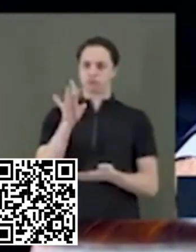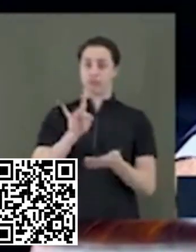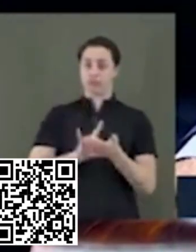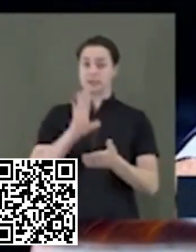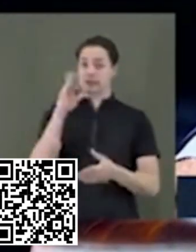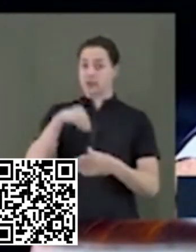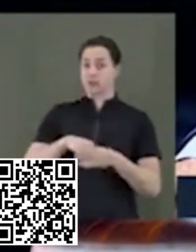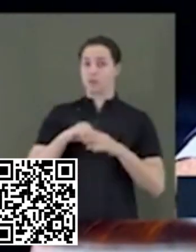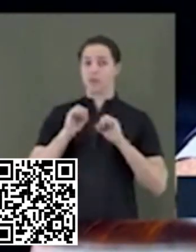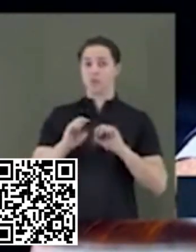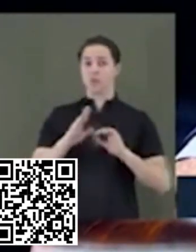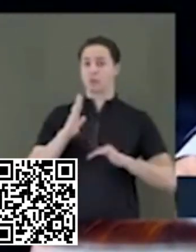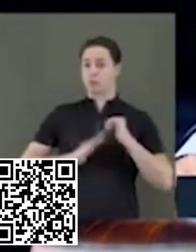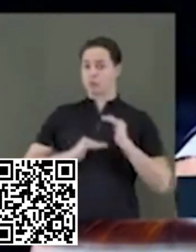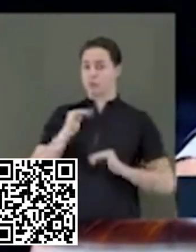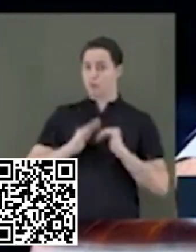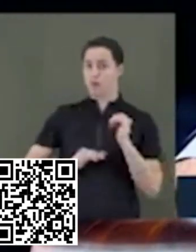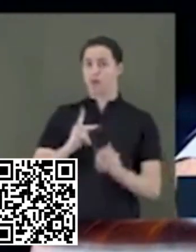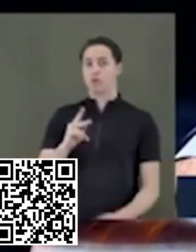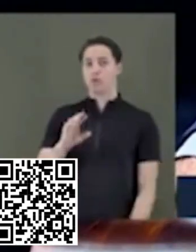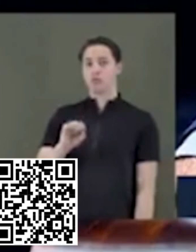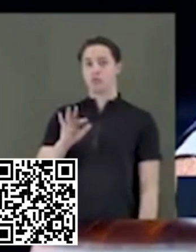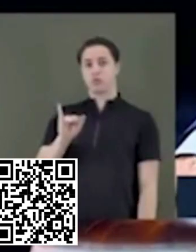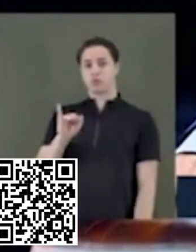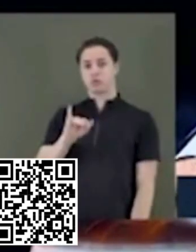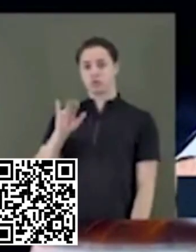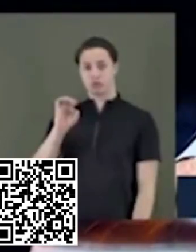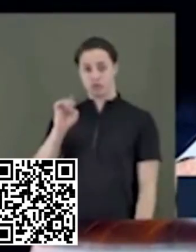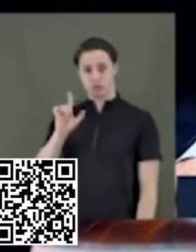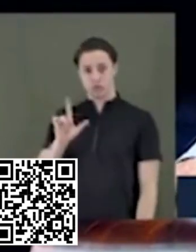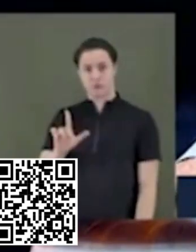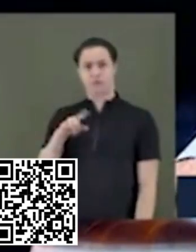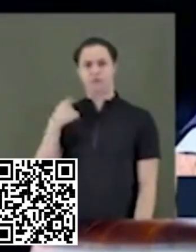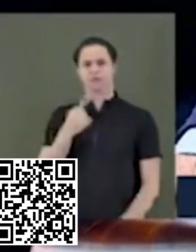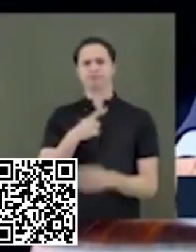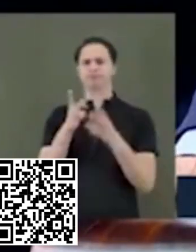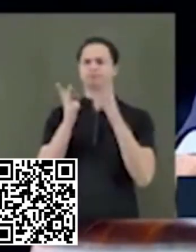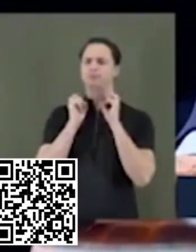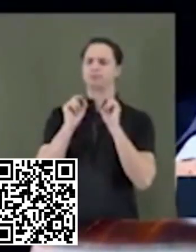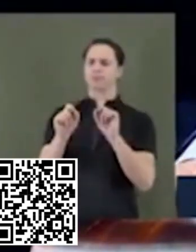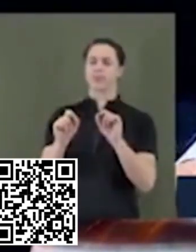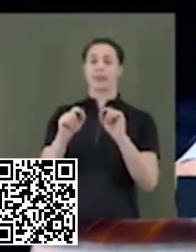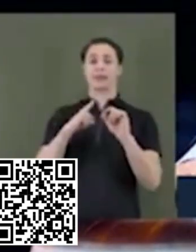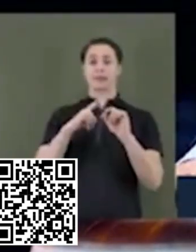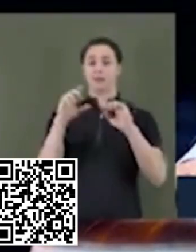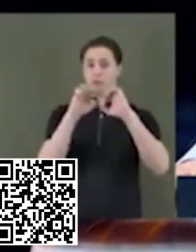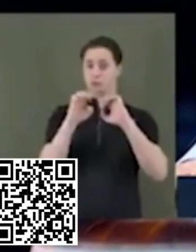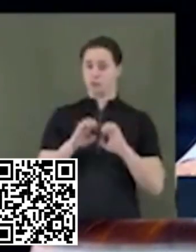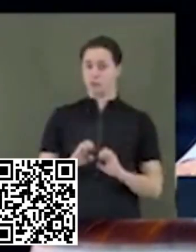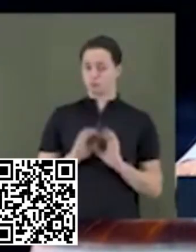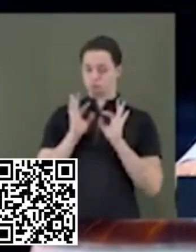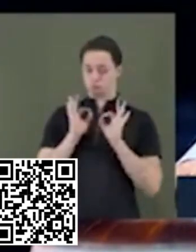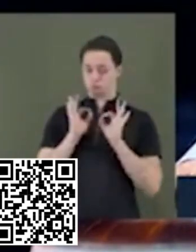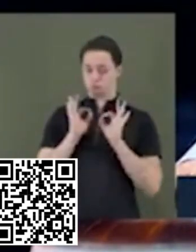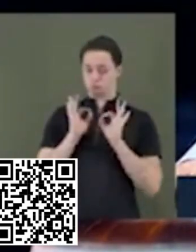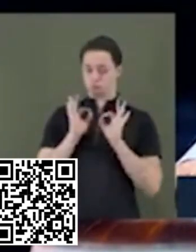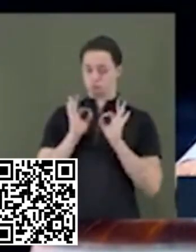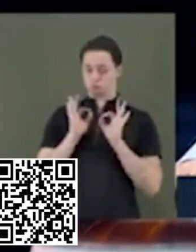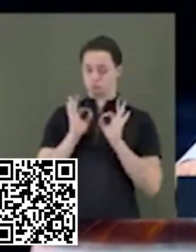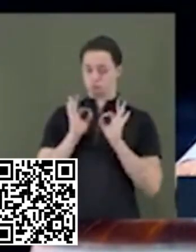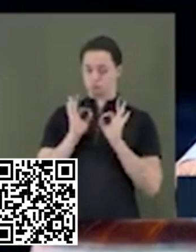educação profissional, e a gente não vê as condições, a infraestrutura adequada nessas escolas.